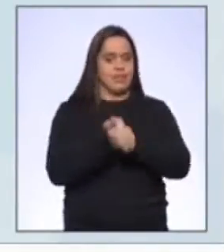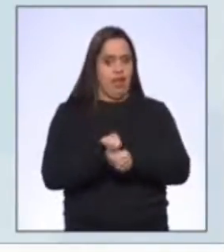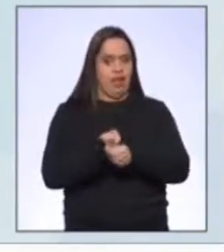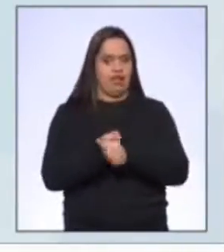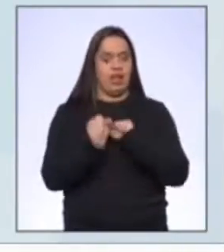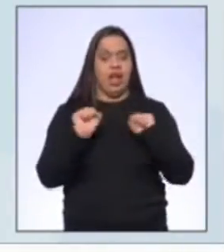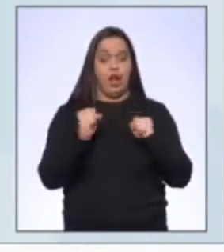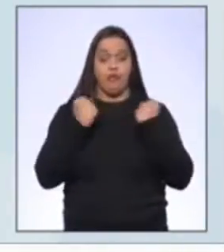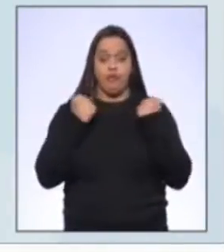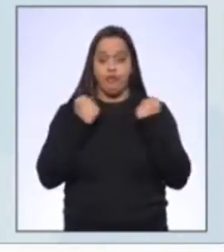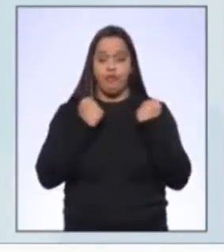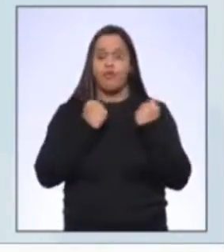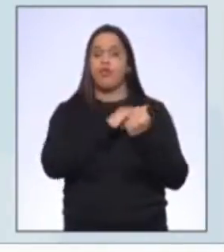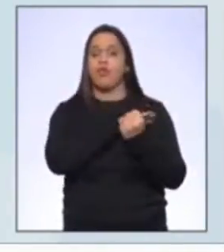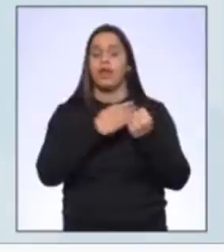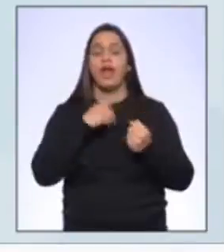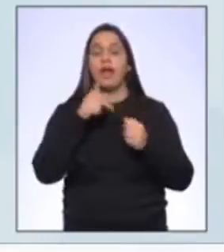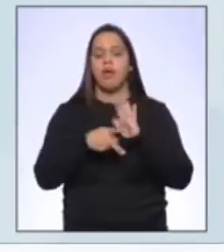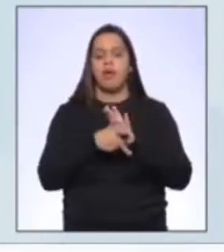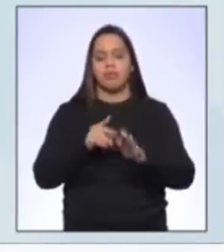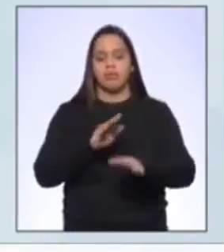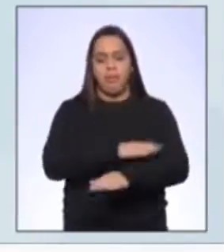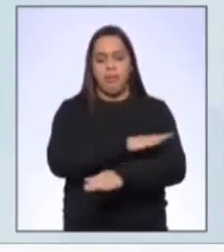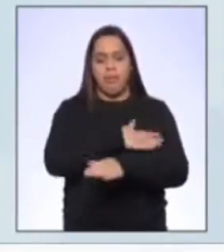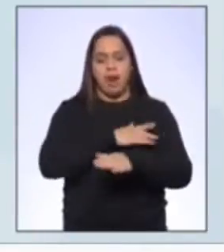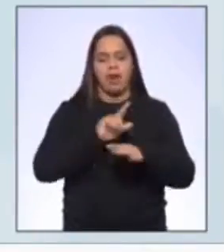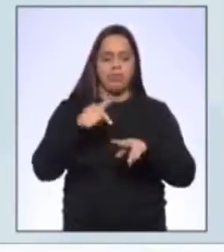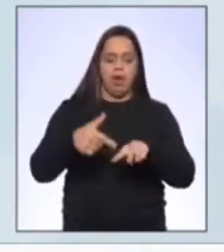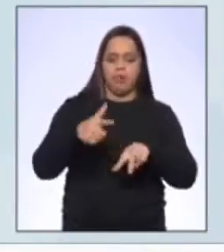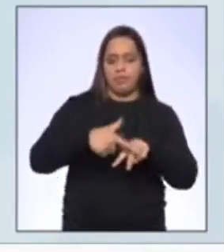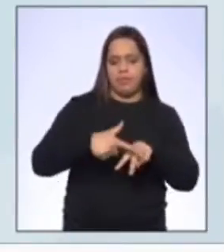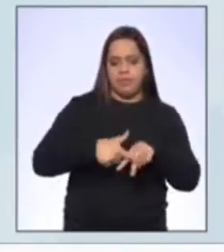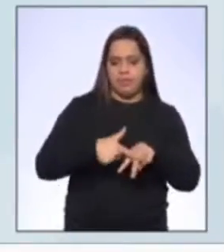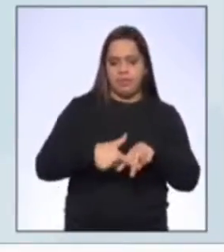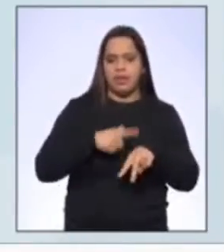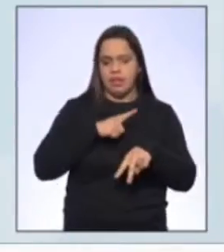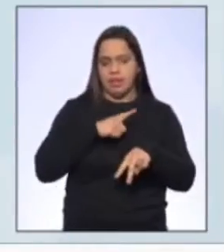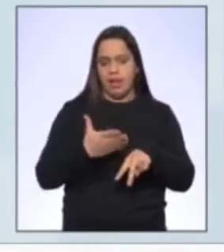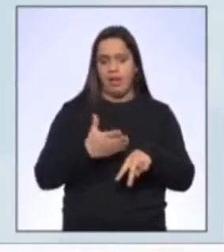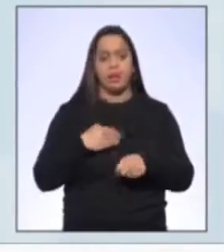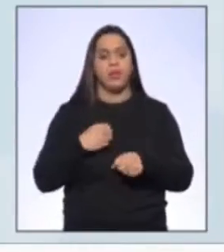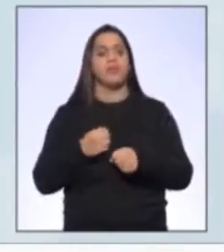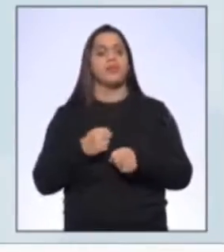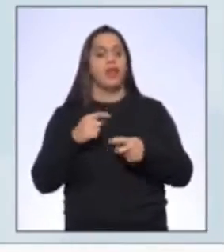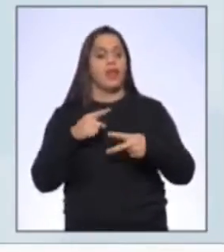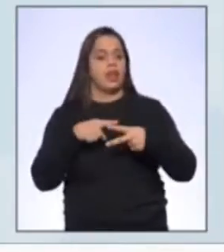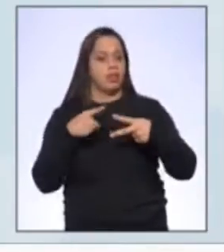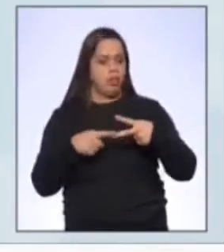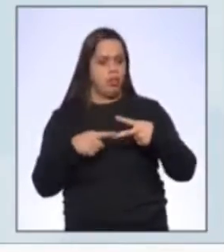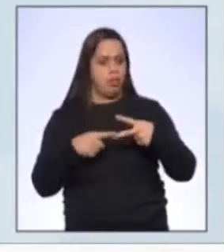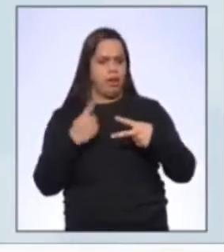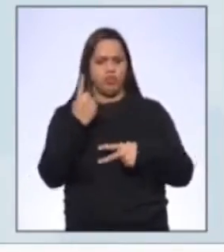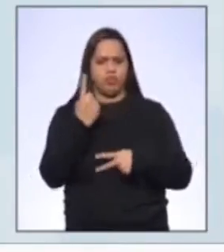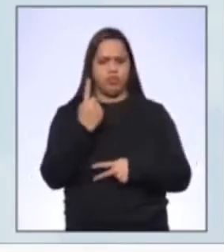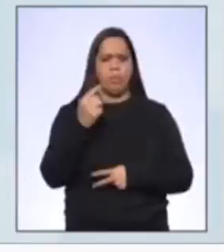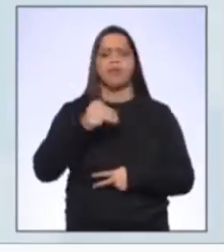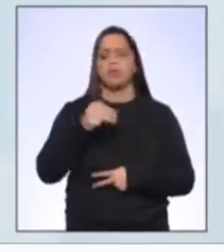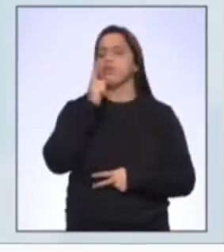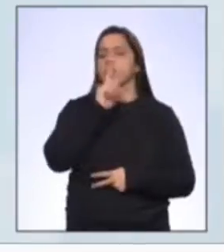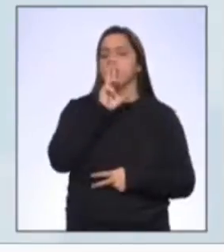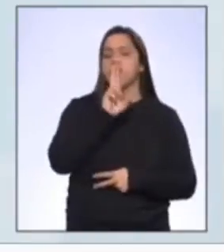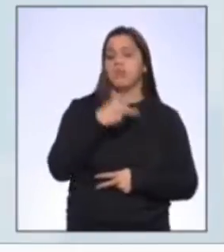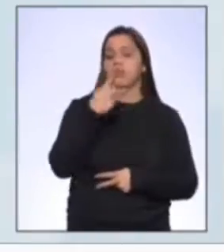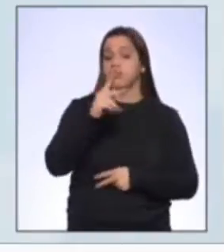aparecem os outros membros prática na escola é esse short eu vou deixar eu marquei dois mas dá para ir em um minuto vocês responderem